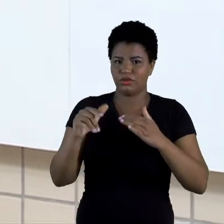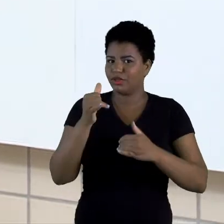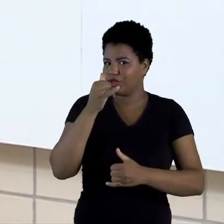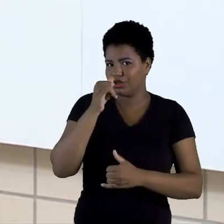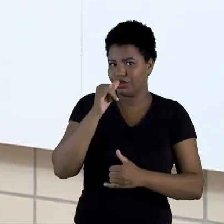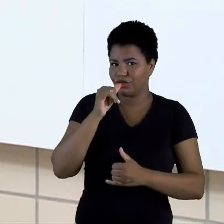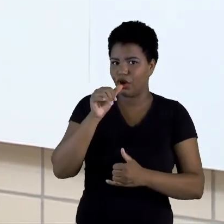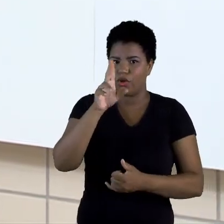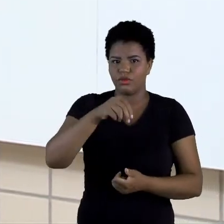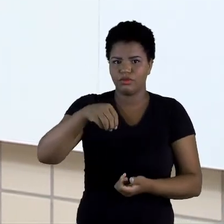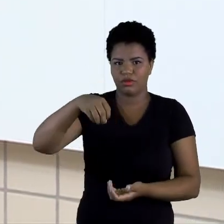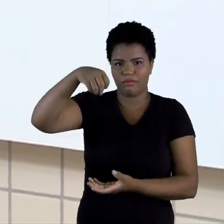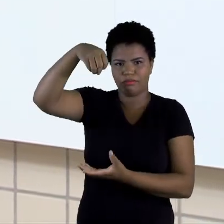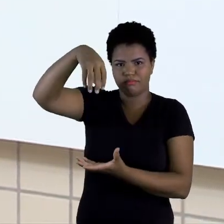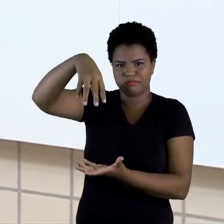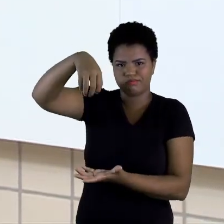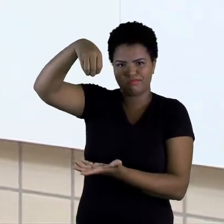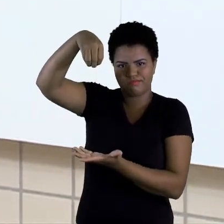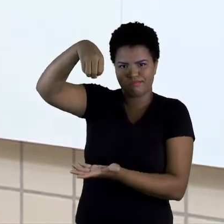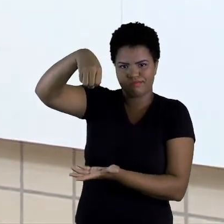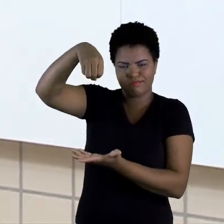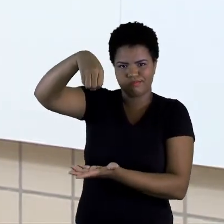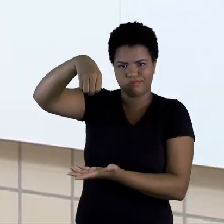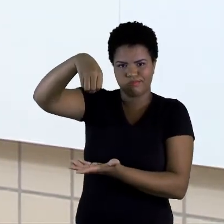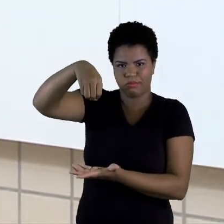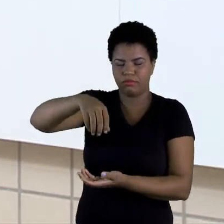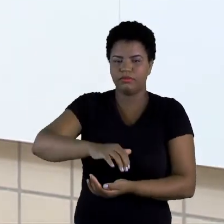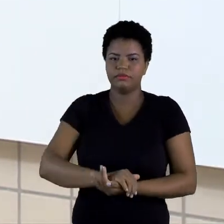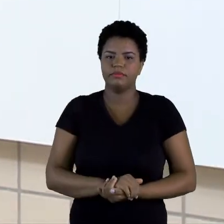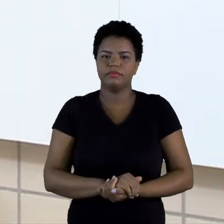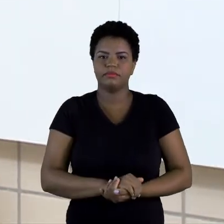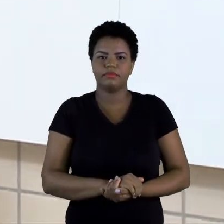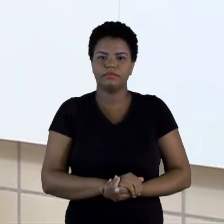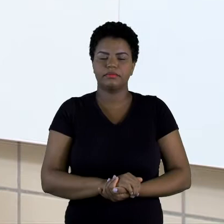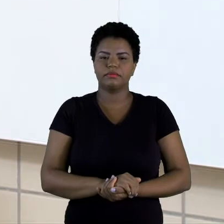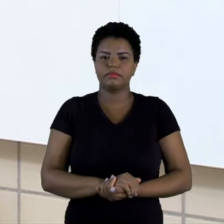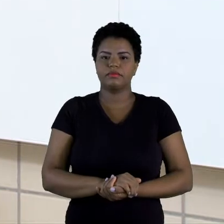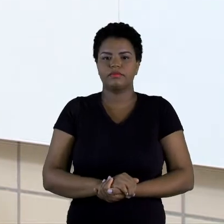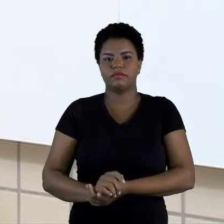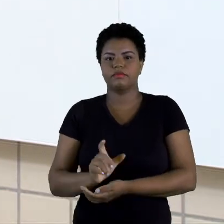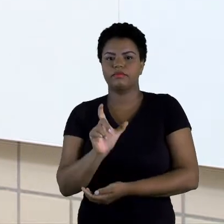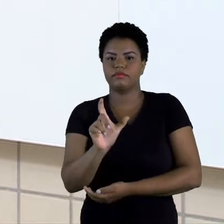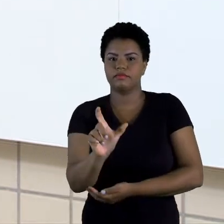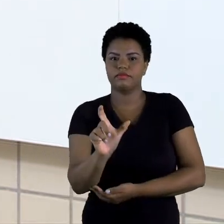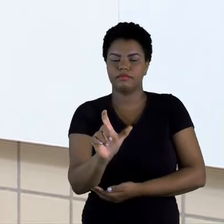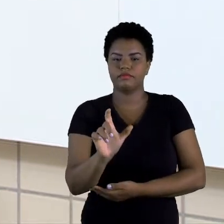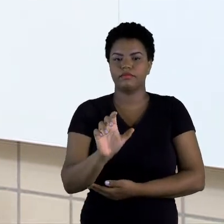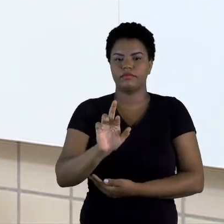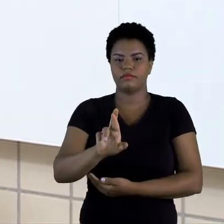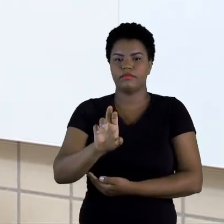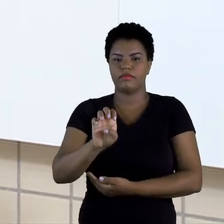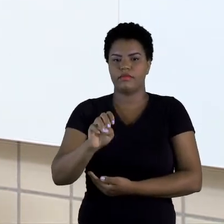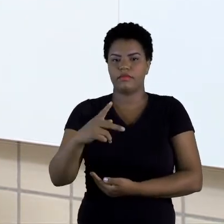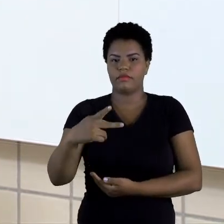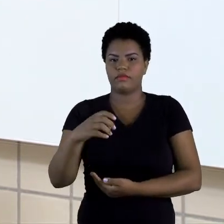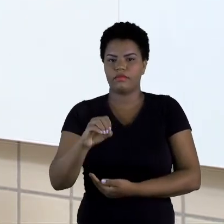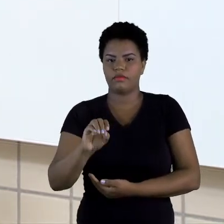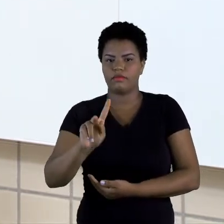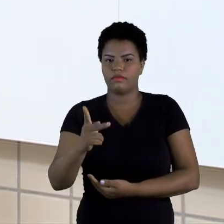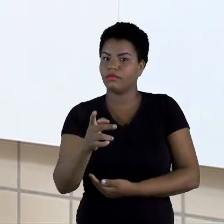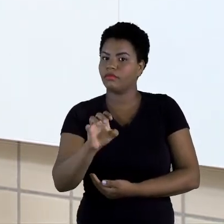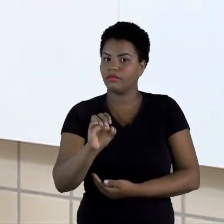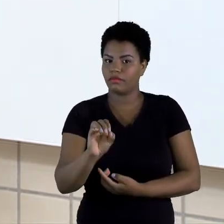que apertar um pouquinho aqui mais. Nós vamos colocar a palavra repolho. O que é a palavra